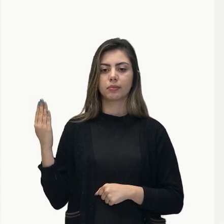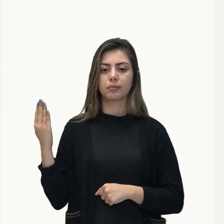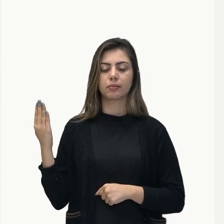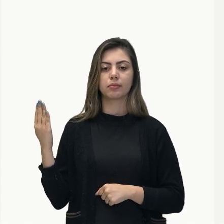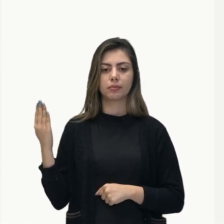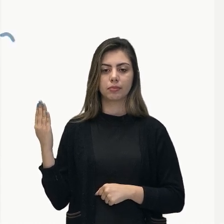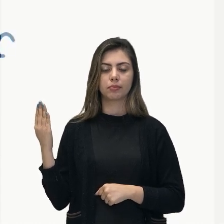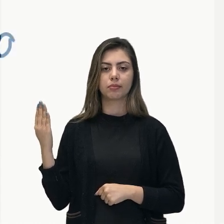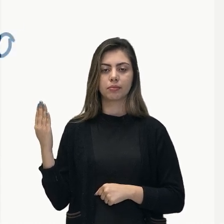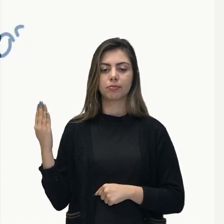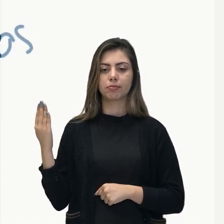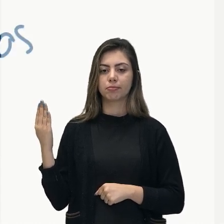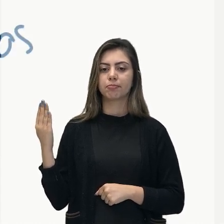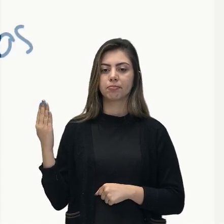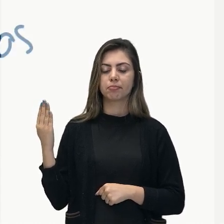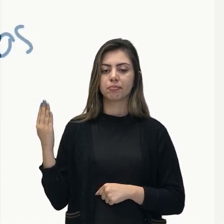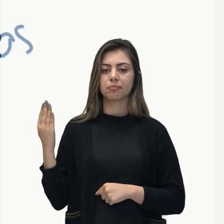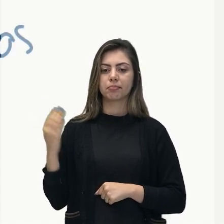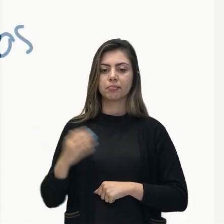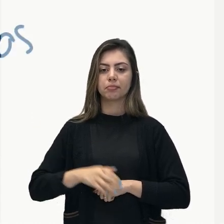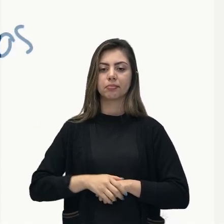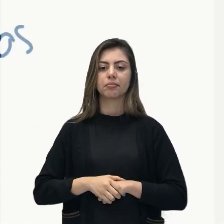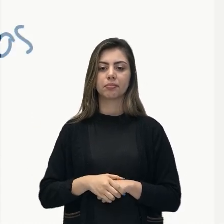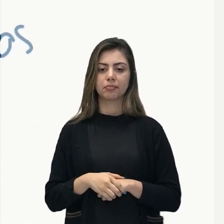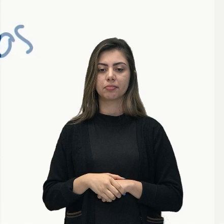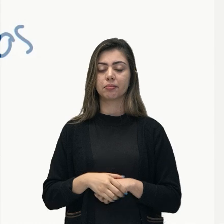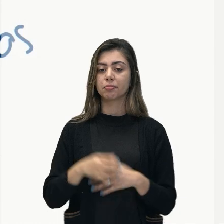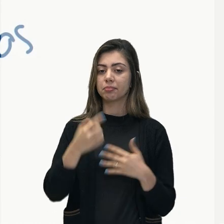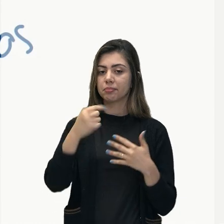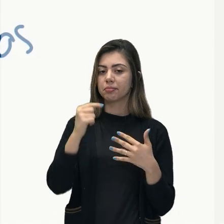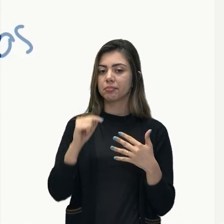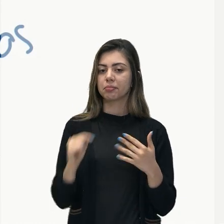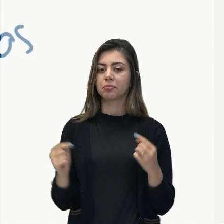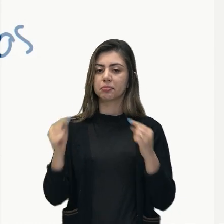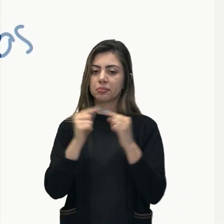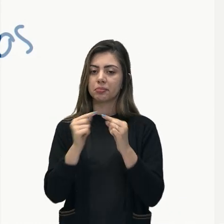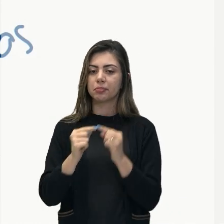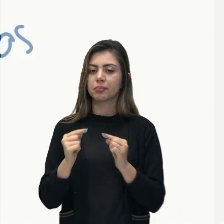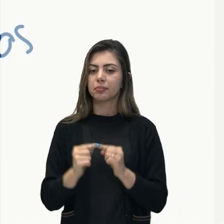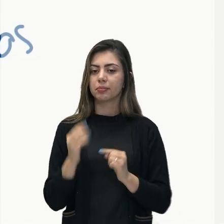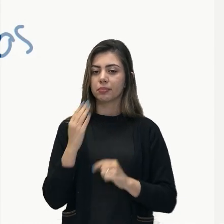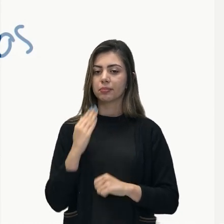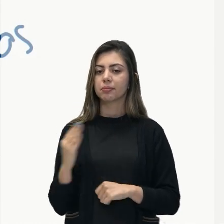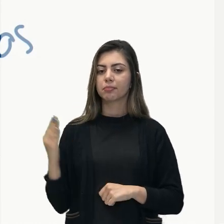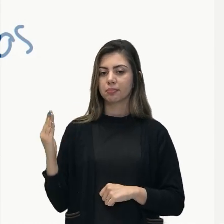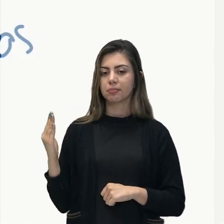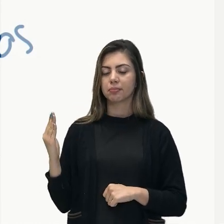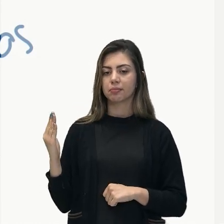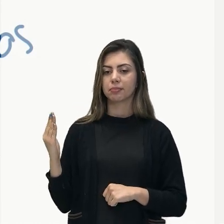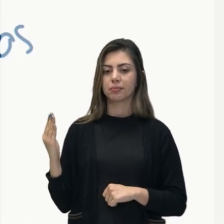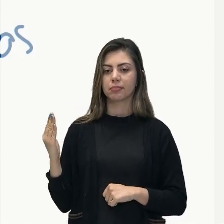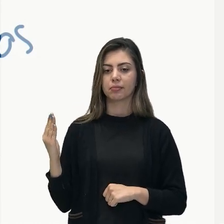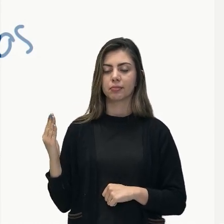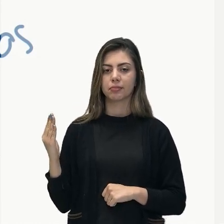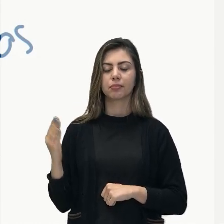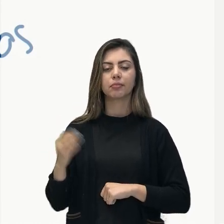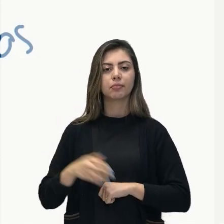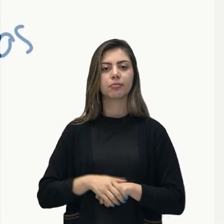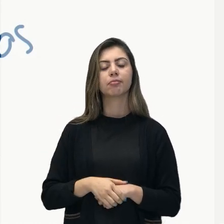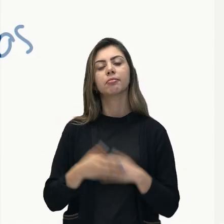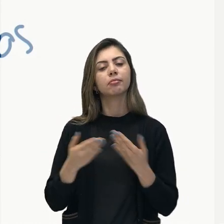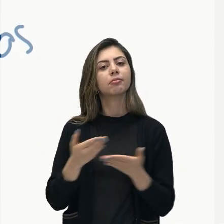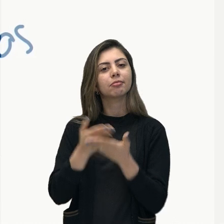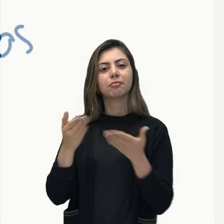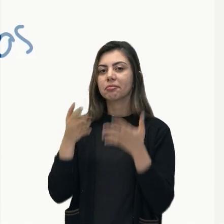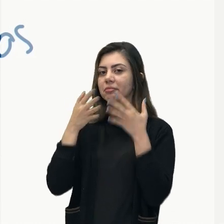nosotros compartíamos, vosotros compartíais, ellos compartiam.